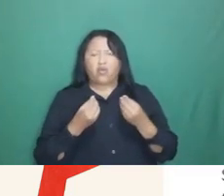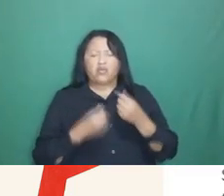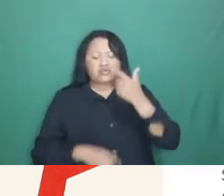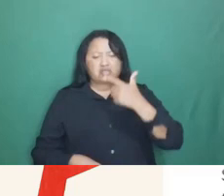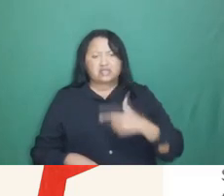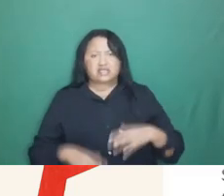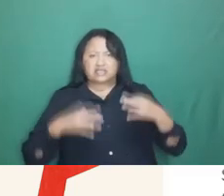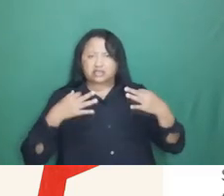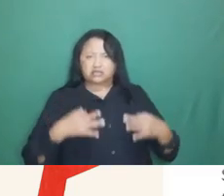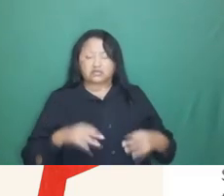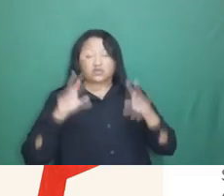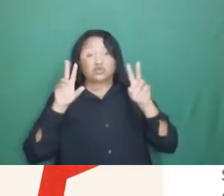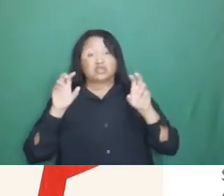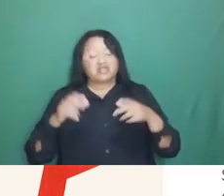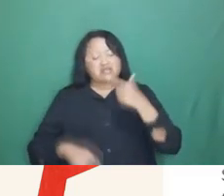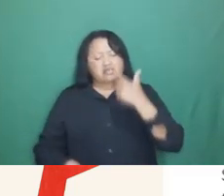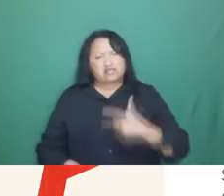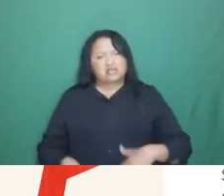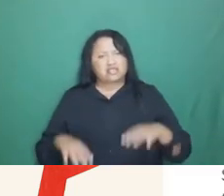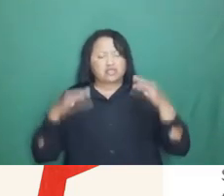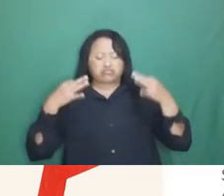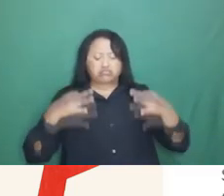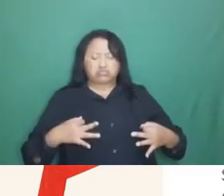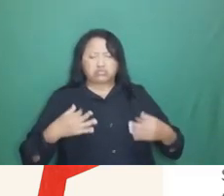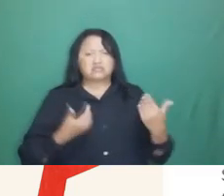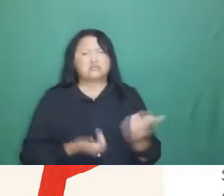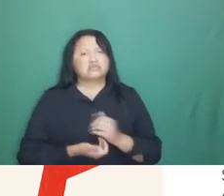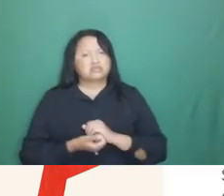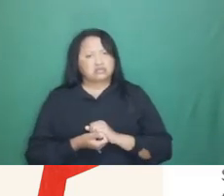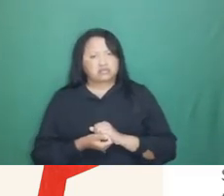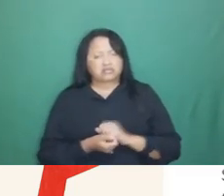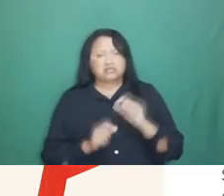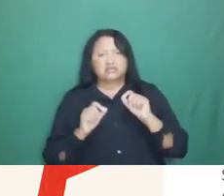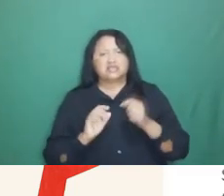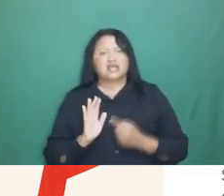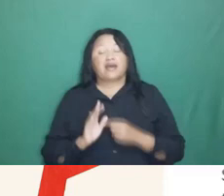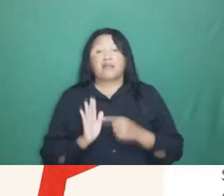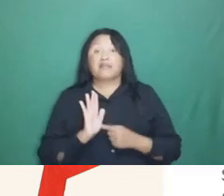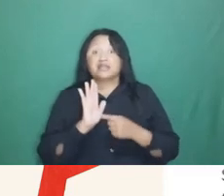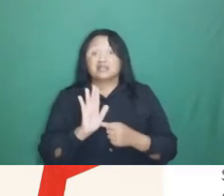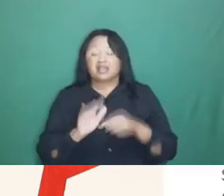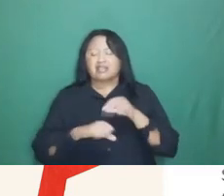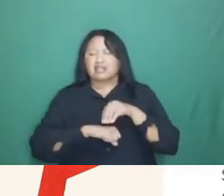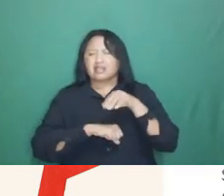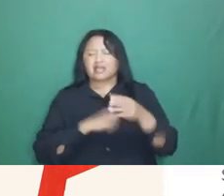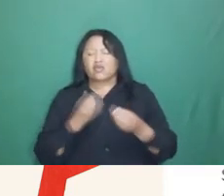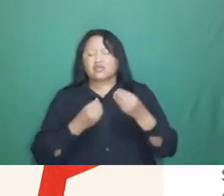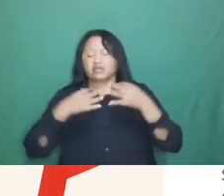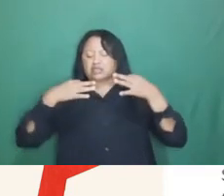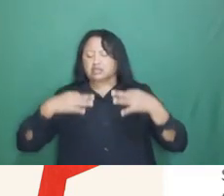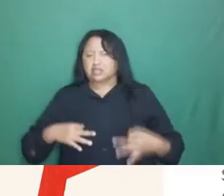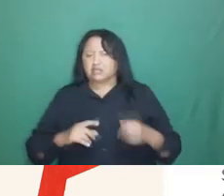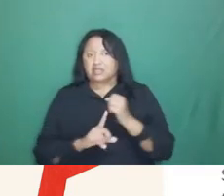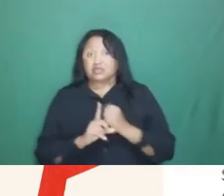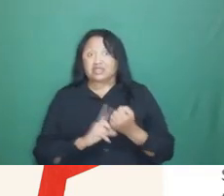o título dele é seja uma dama então sobre o texto é correto afirmar que que ele apresenta dicas de como ser uma dama na sociedade atual